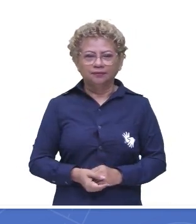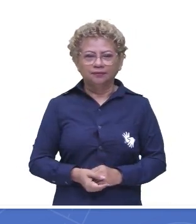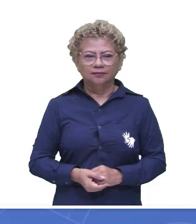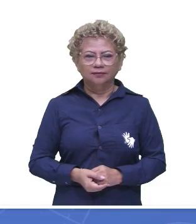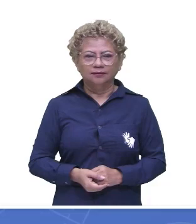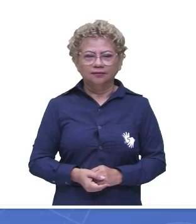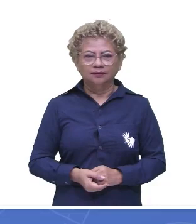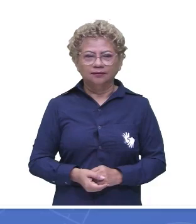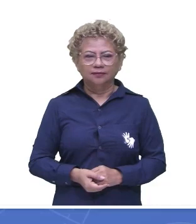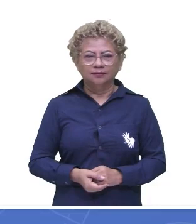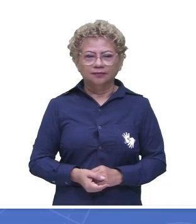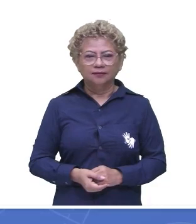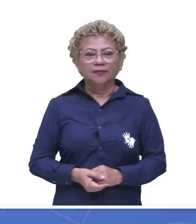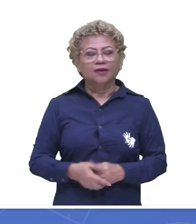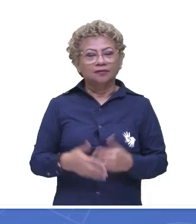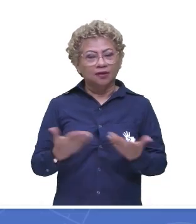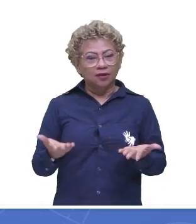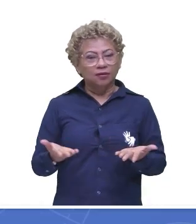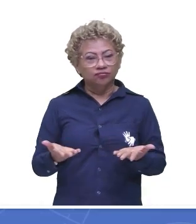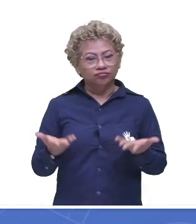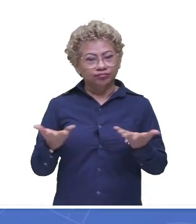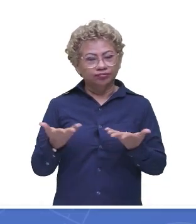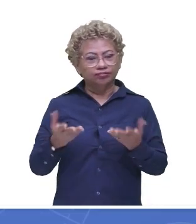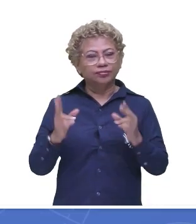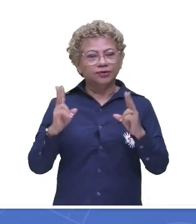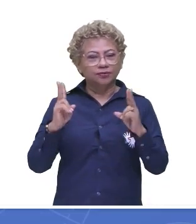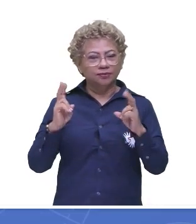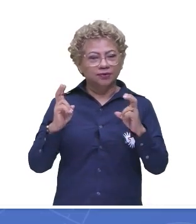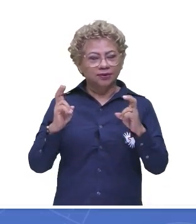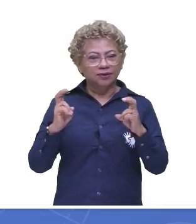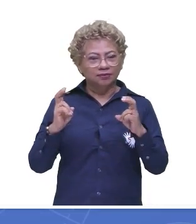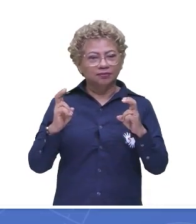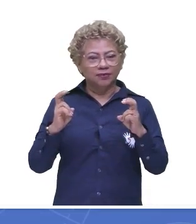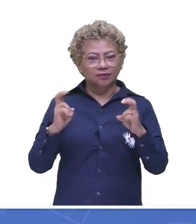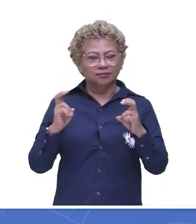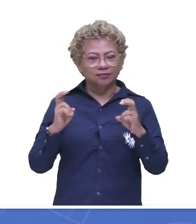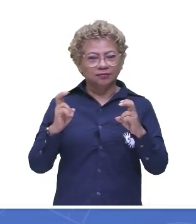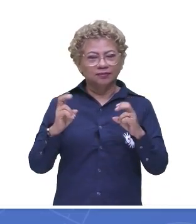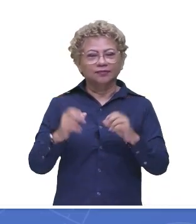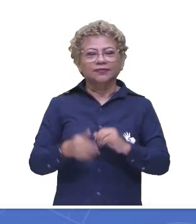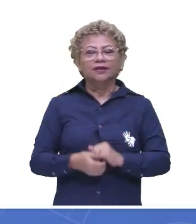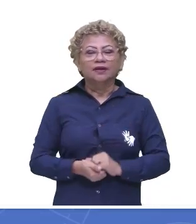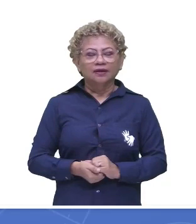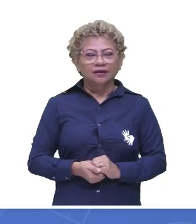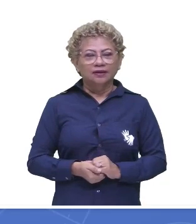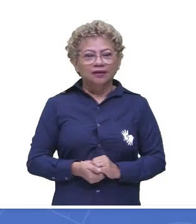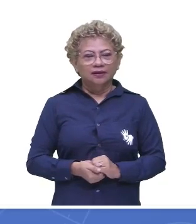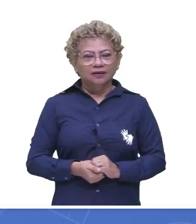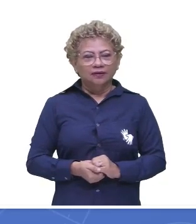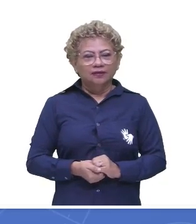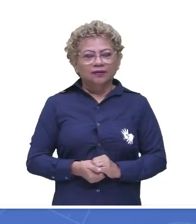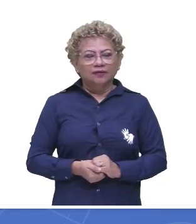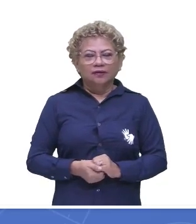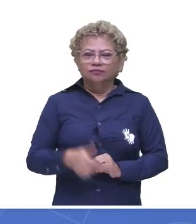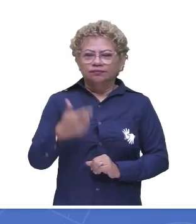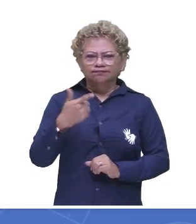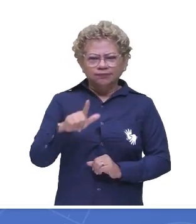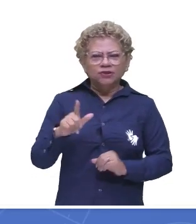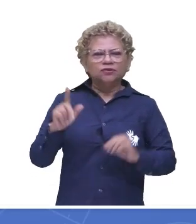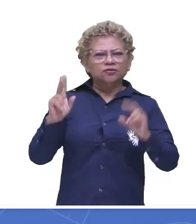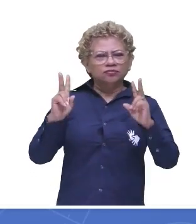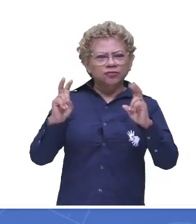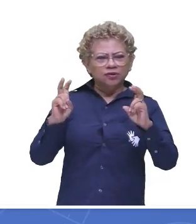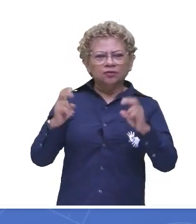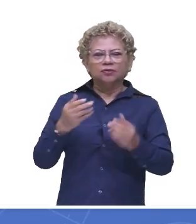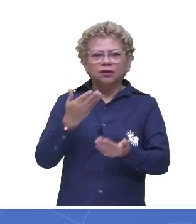certo? Então, esse é o nosso tema aí que nós temos para hoje na aula 123. Vamos só contextualizar você um pouco?